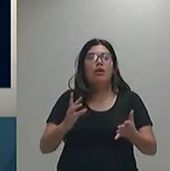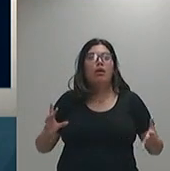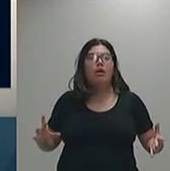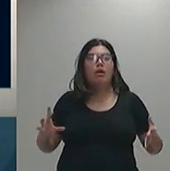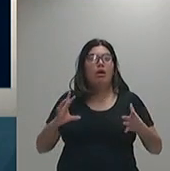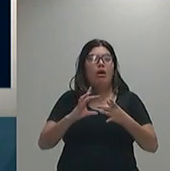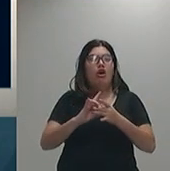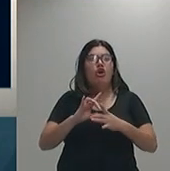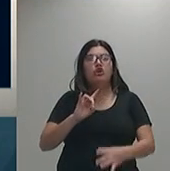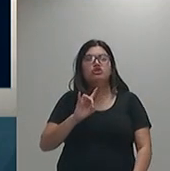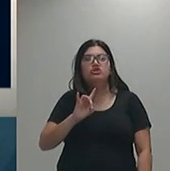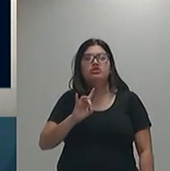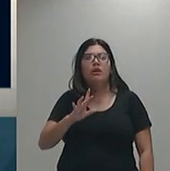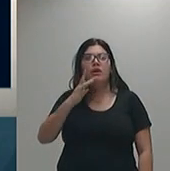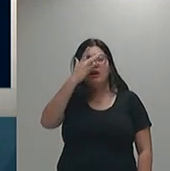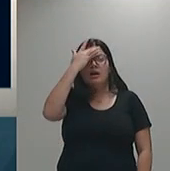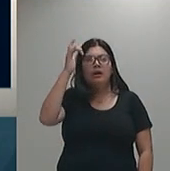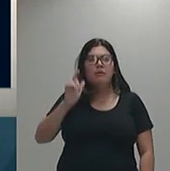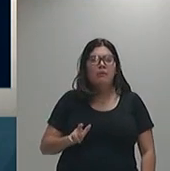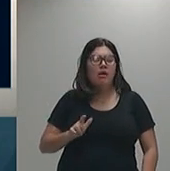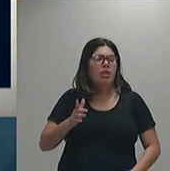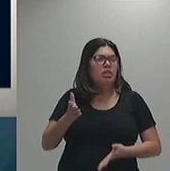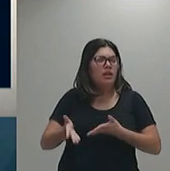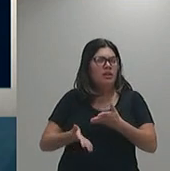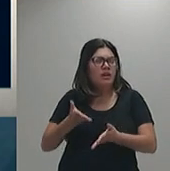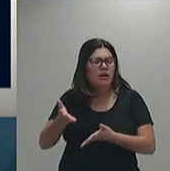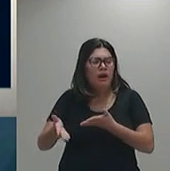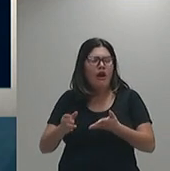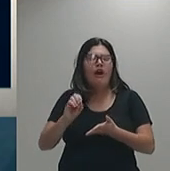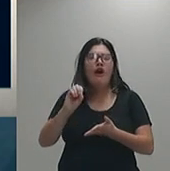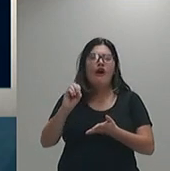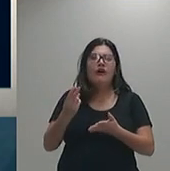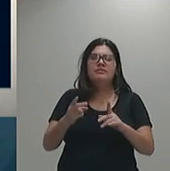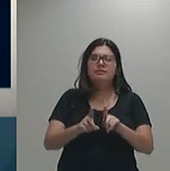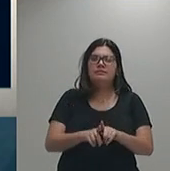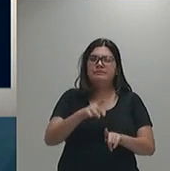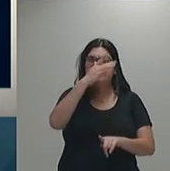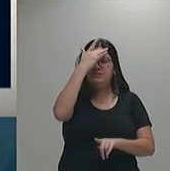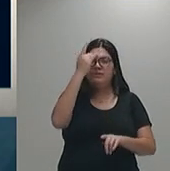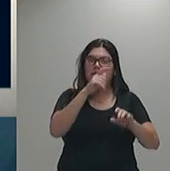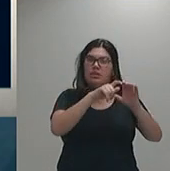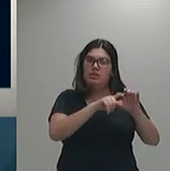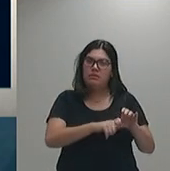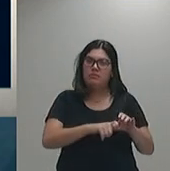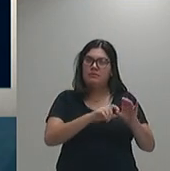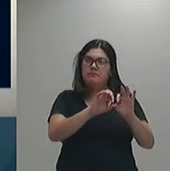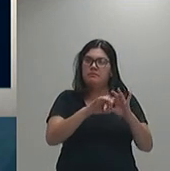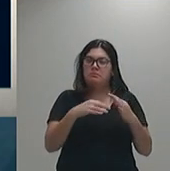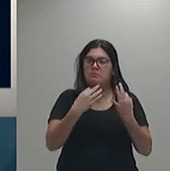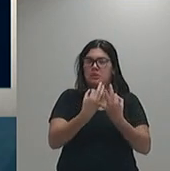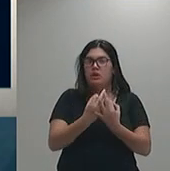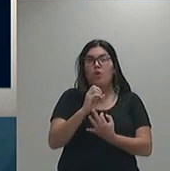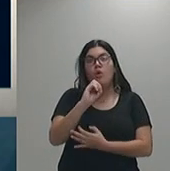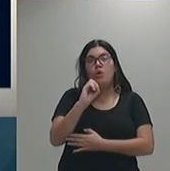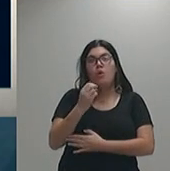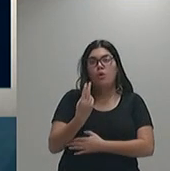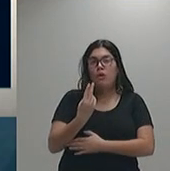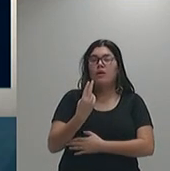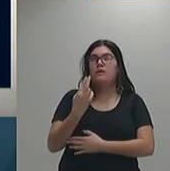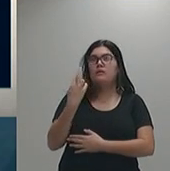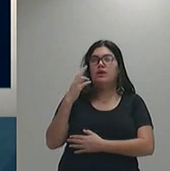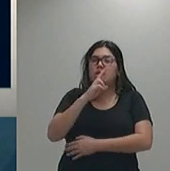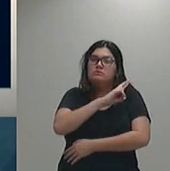apenas a pessoa em tratamento ou também seus dependentes e familiares ou titular da apólice não segura